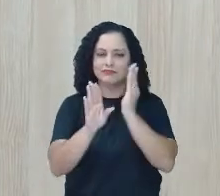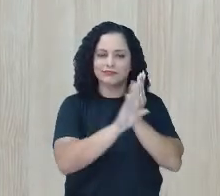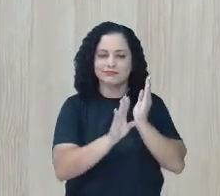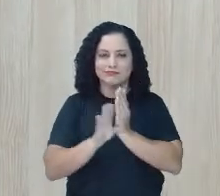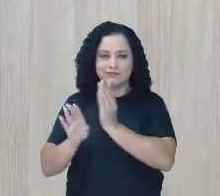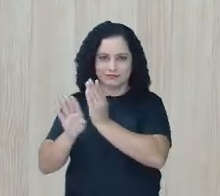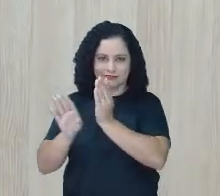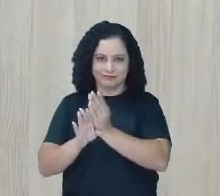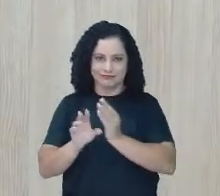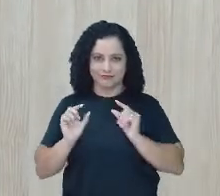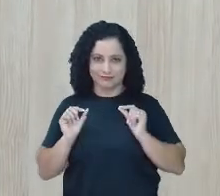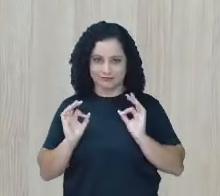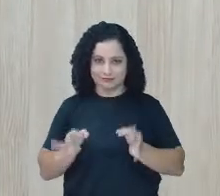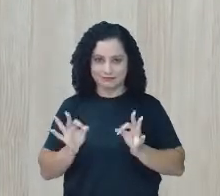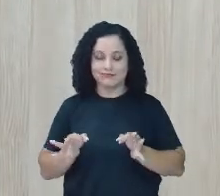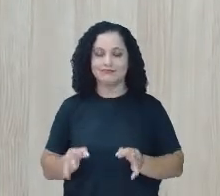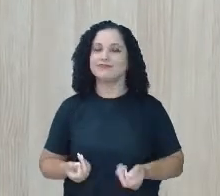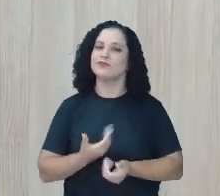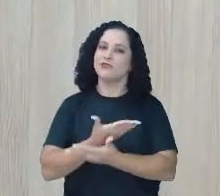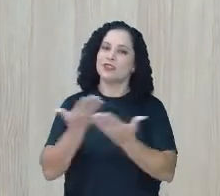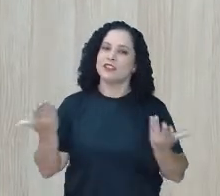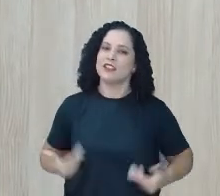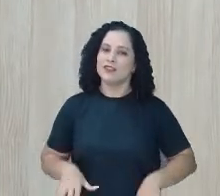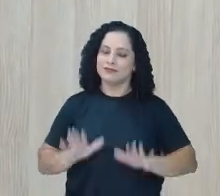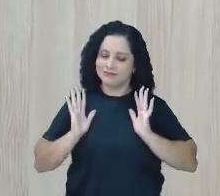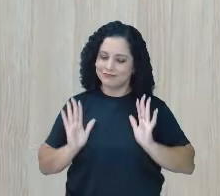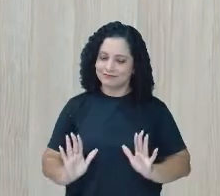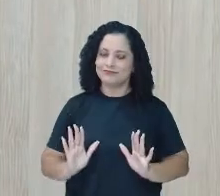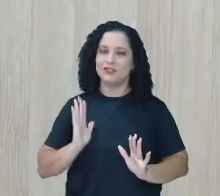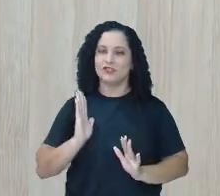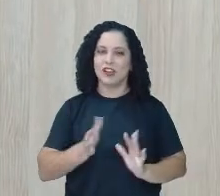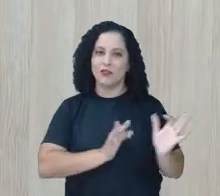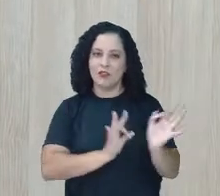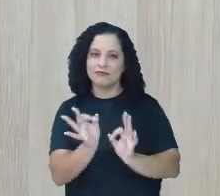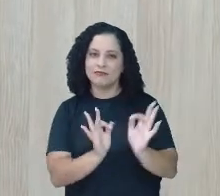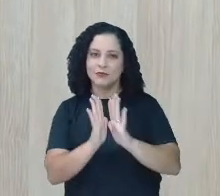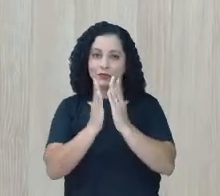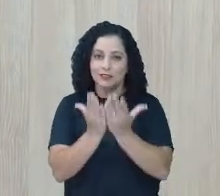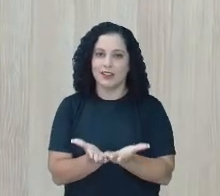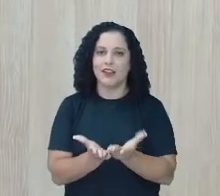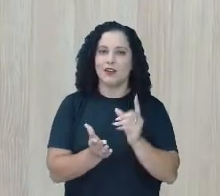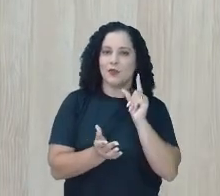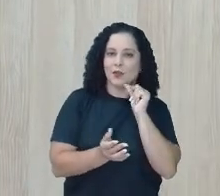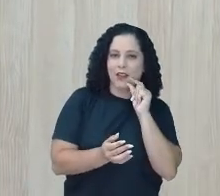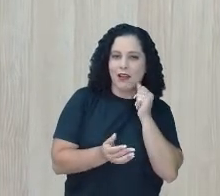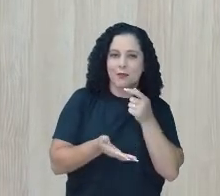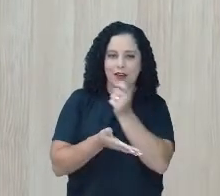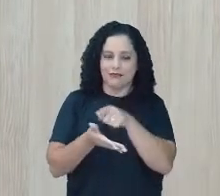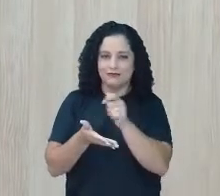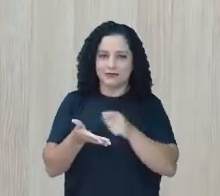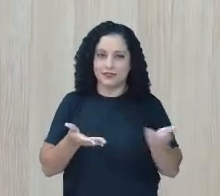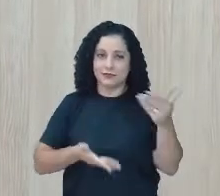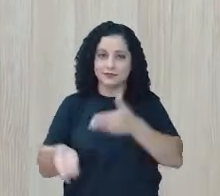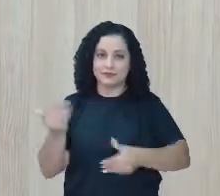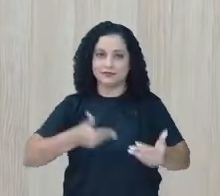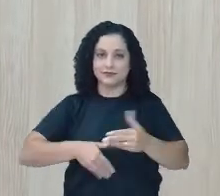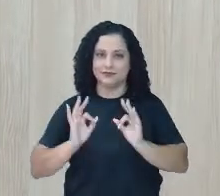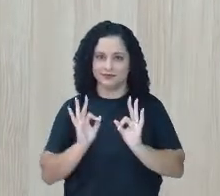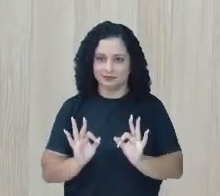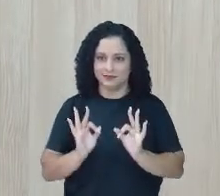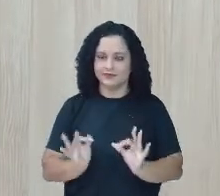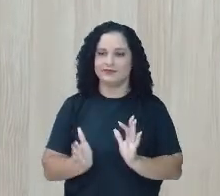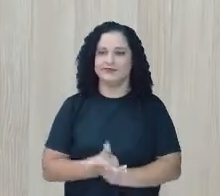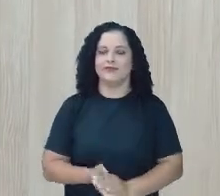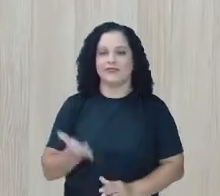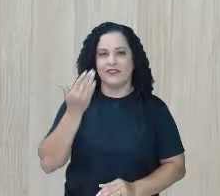tá certo? Espero que você esteja bem acomodadinho aí, já tenha separado seus materiais para fazer suas anotações e participar da nossa aula, tá certo?